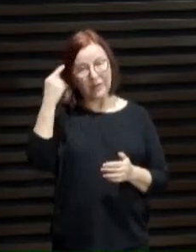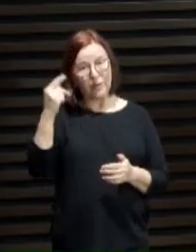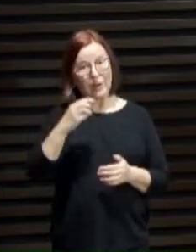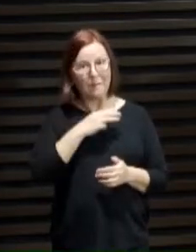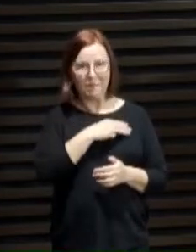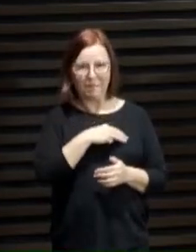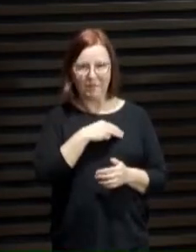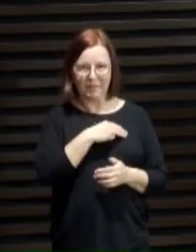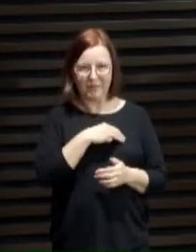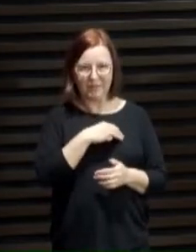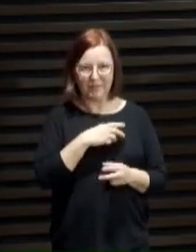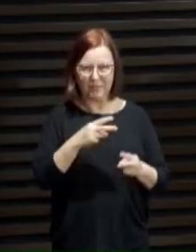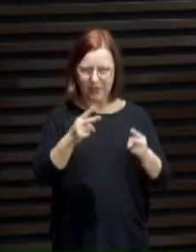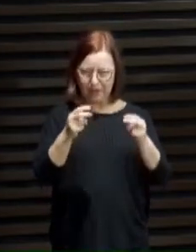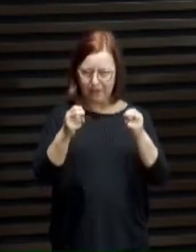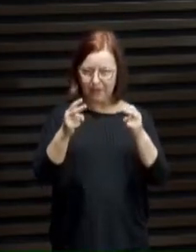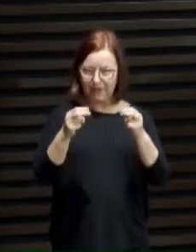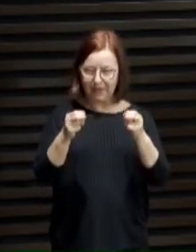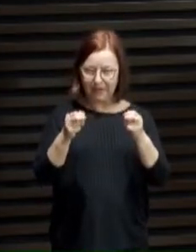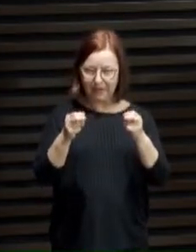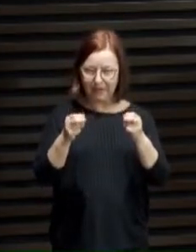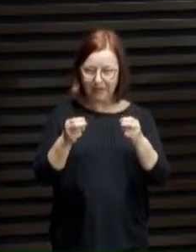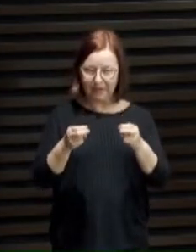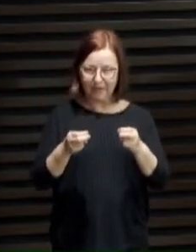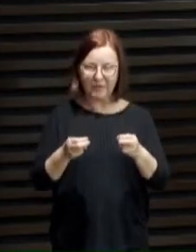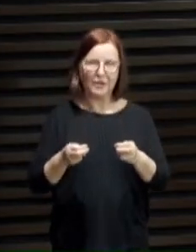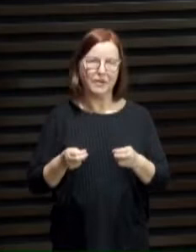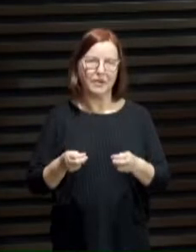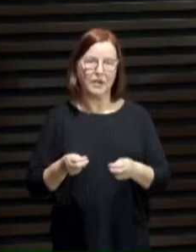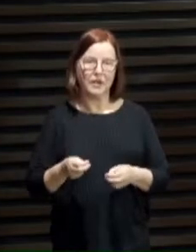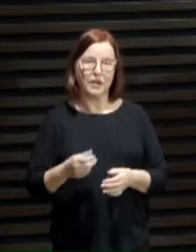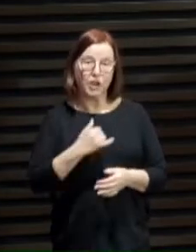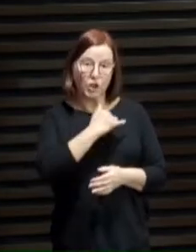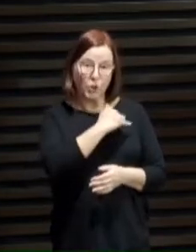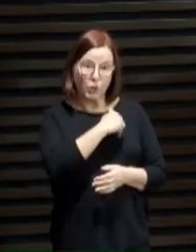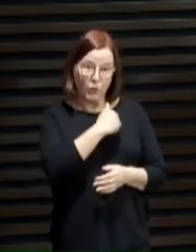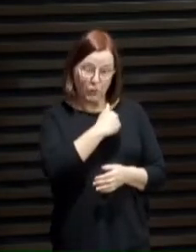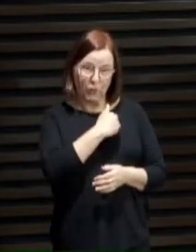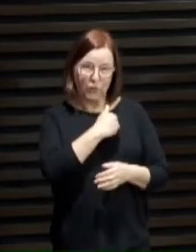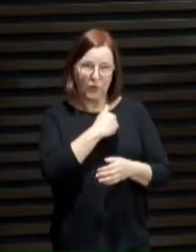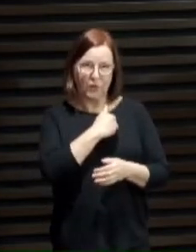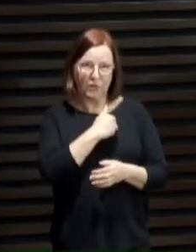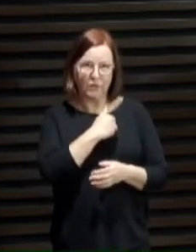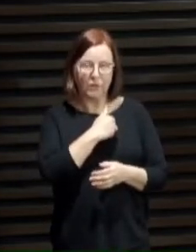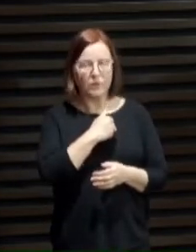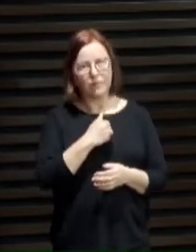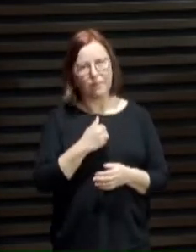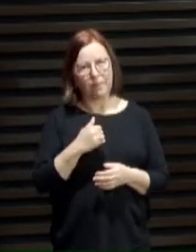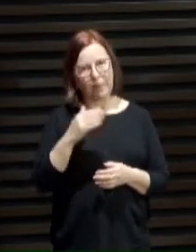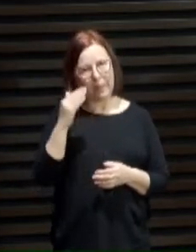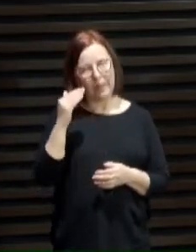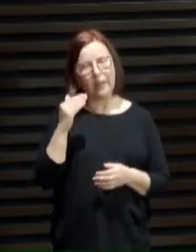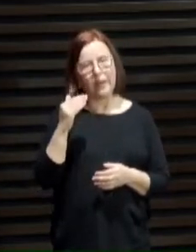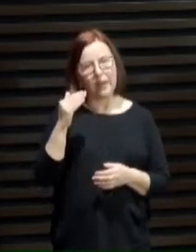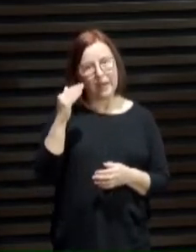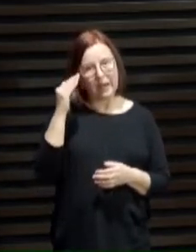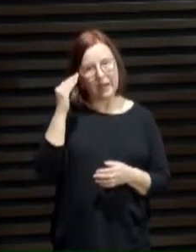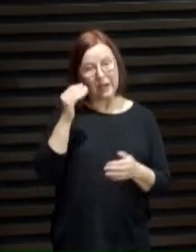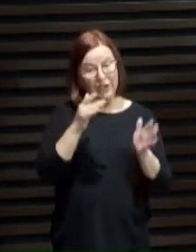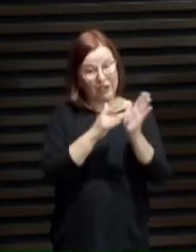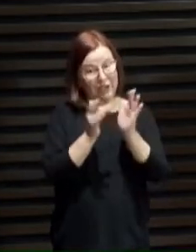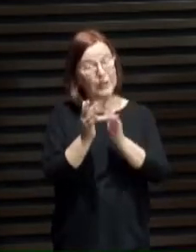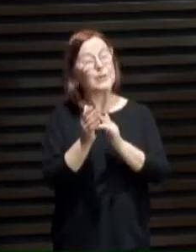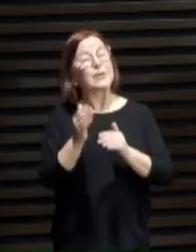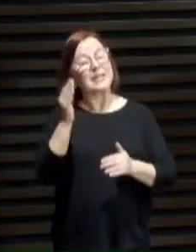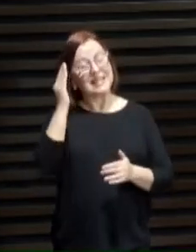missão. Observe pela ênfase de João ao saber. Ele sabe que é chegada a hora, versículo